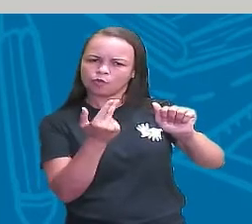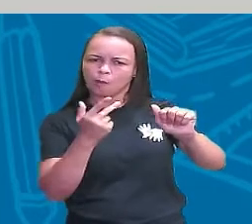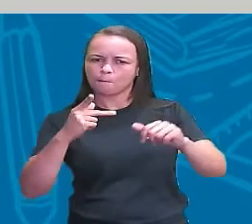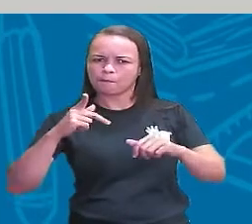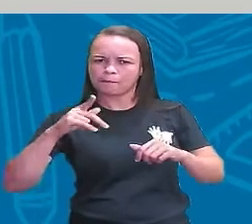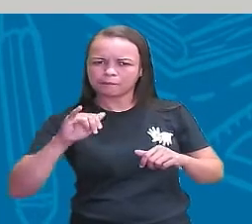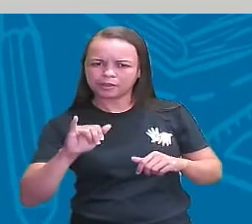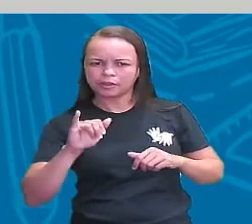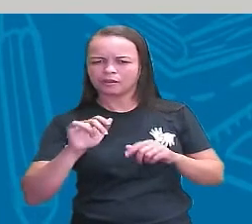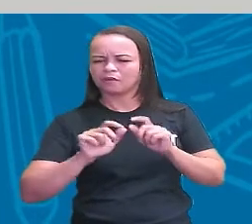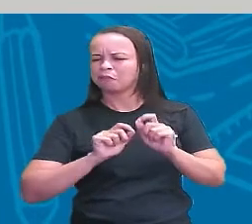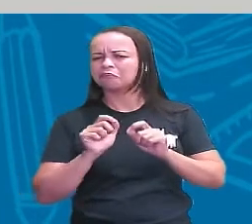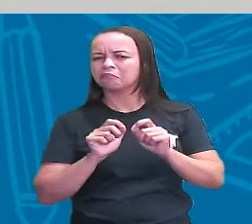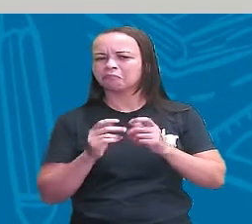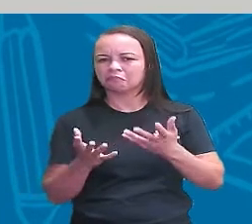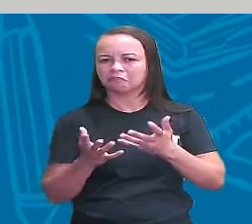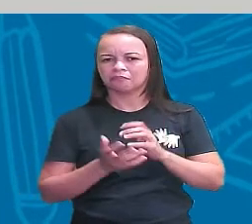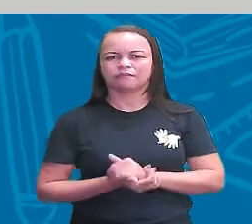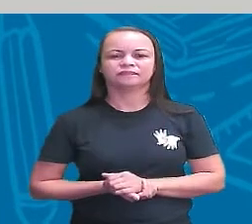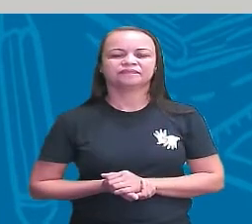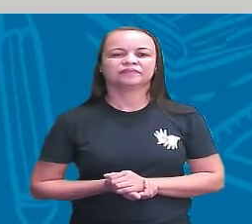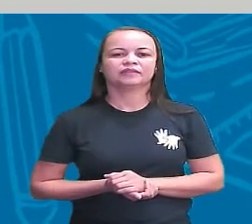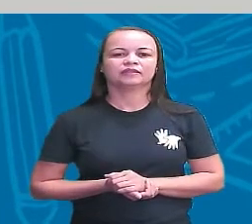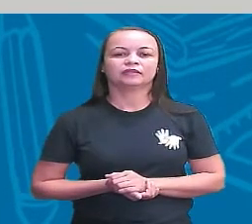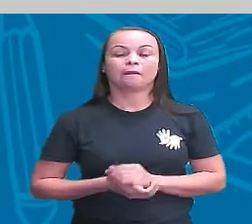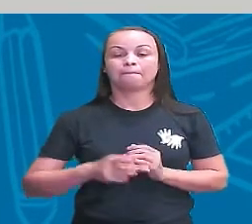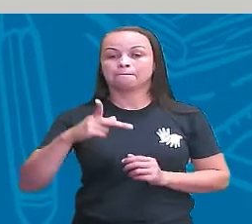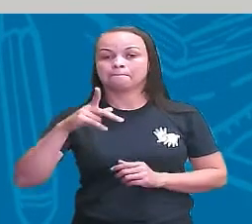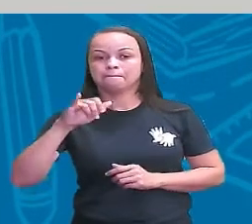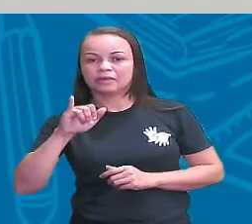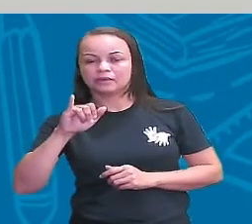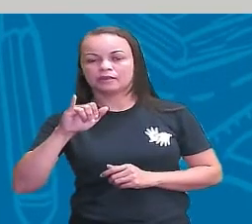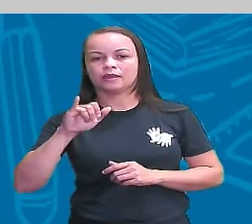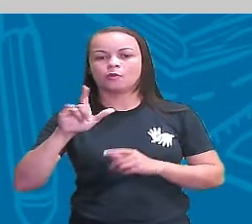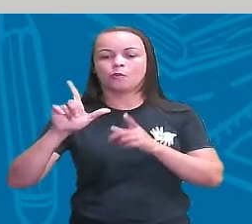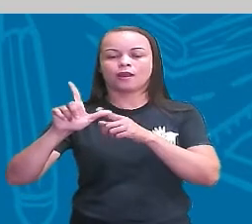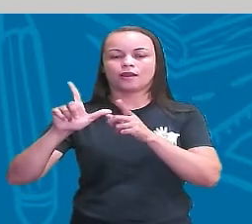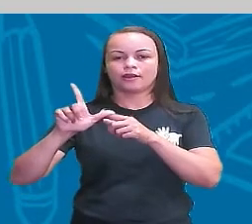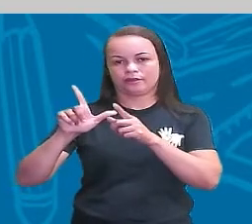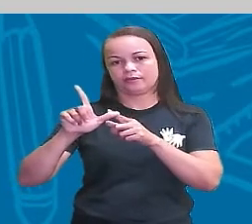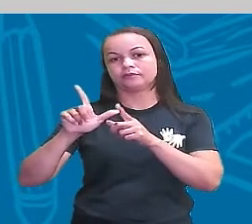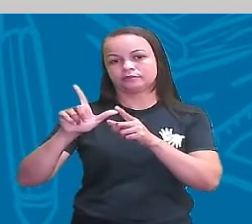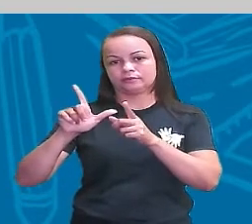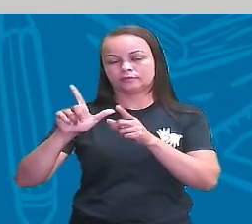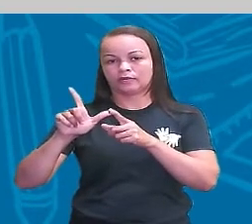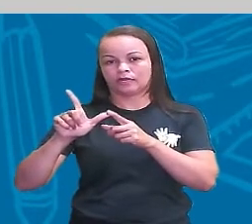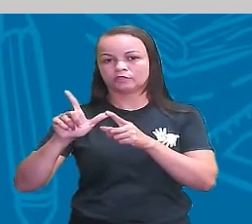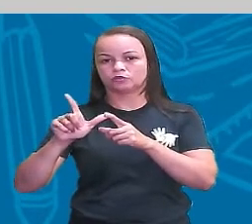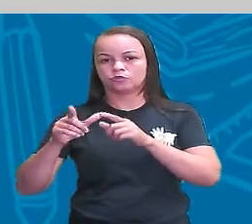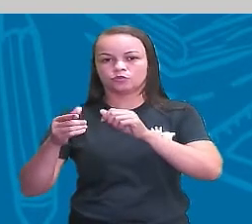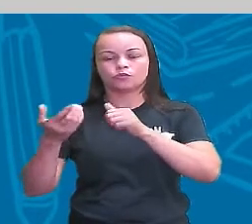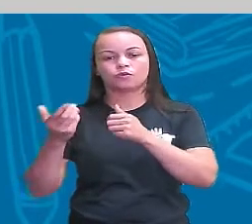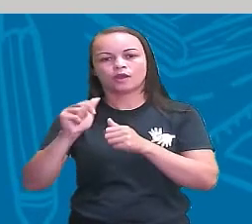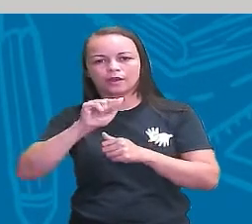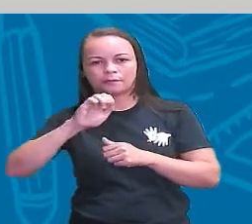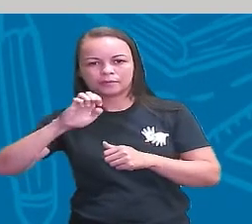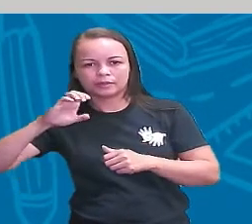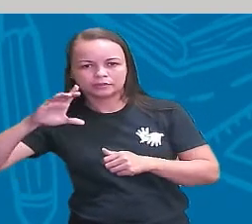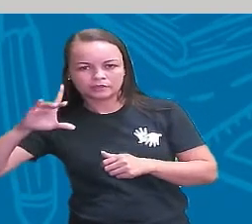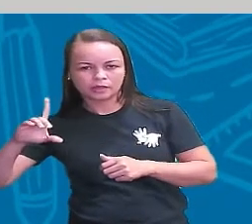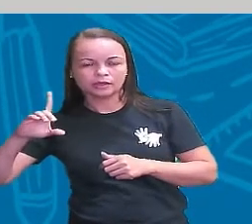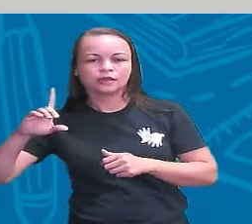π? Π é uma letra do alfabeto grego, tá? E vocês vão